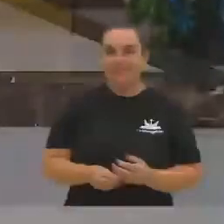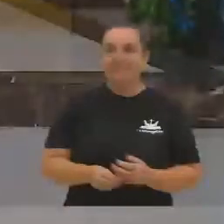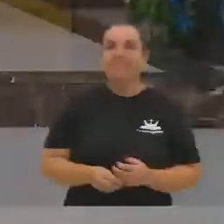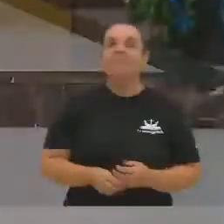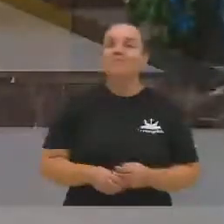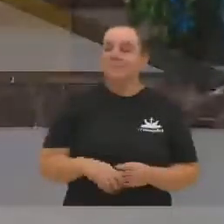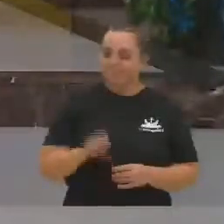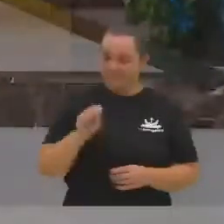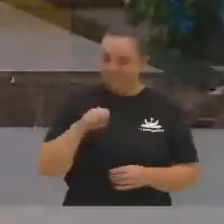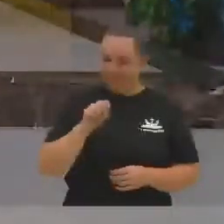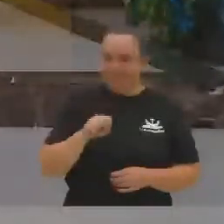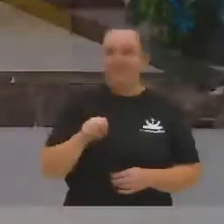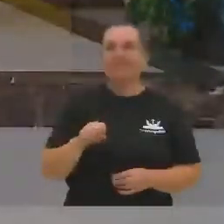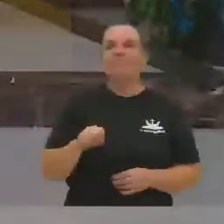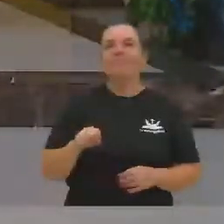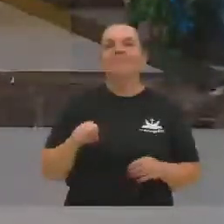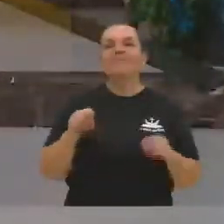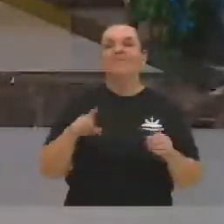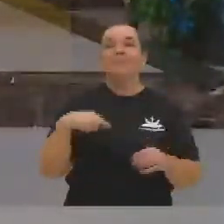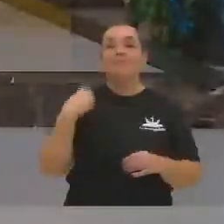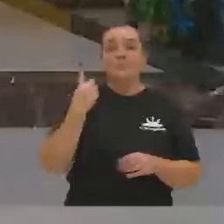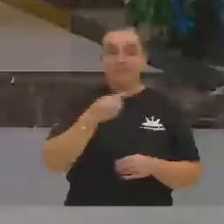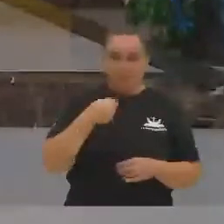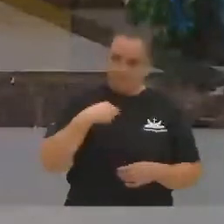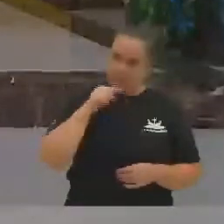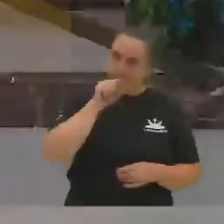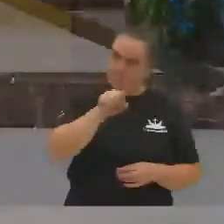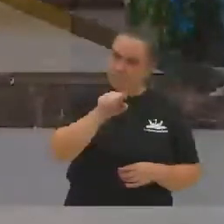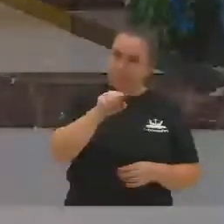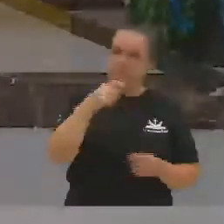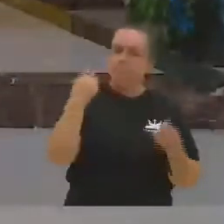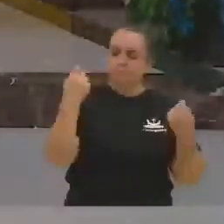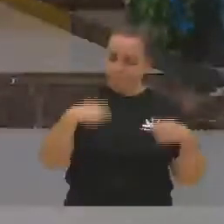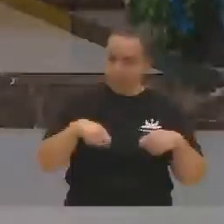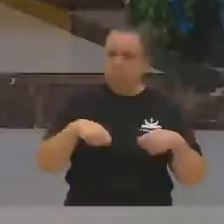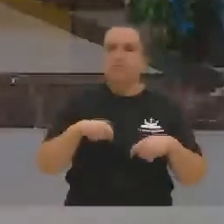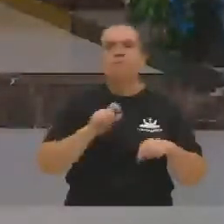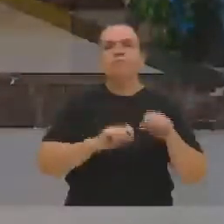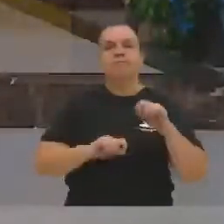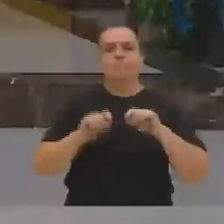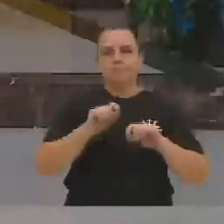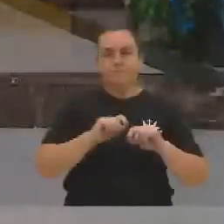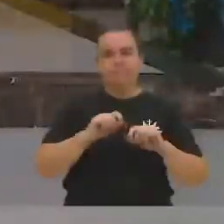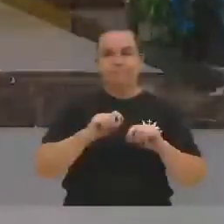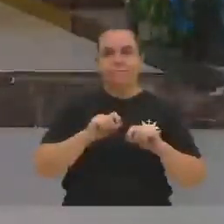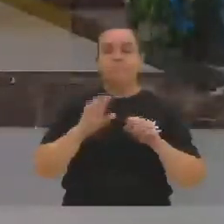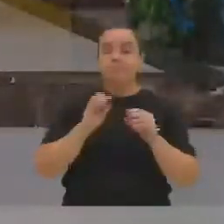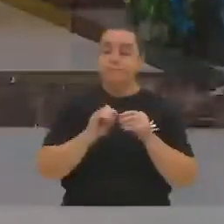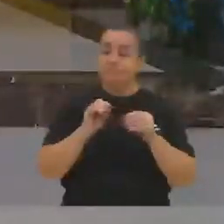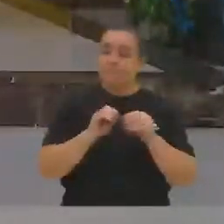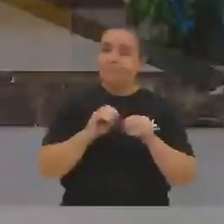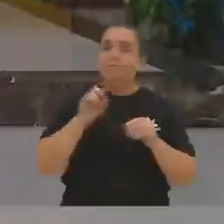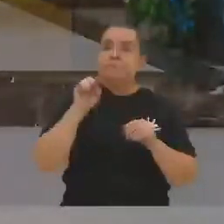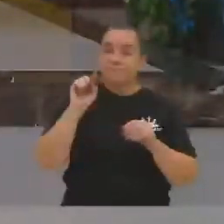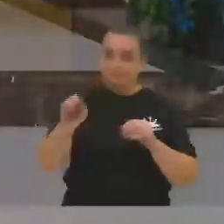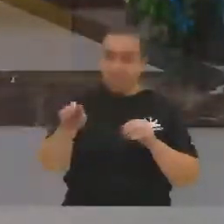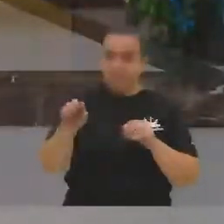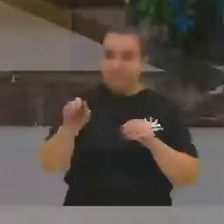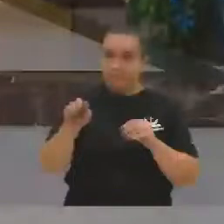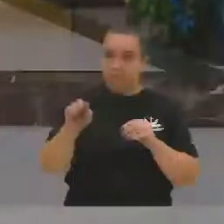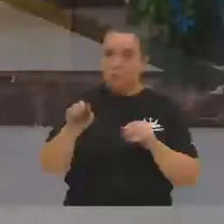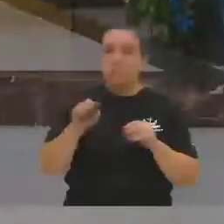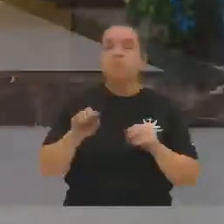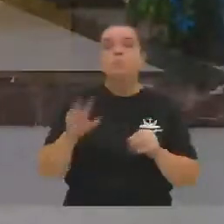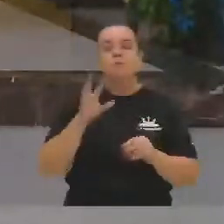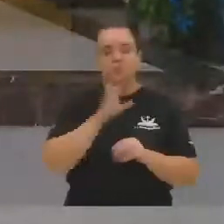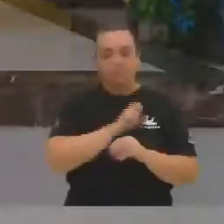não é? Sejamos eu e você capazes de cumprirmos esta tarefa